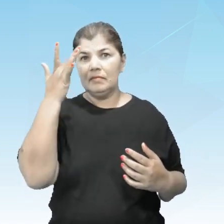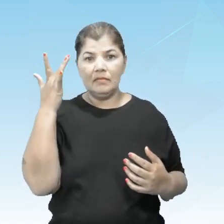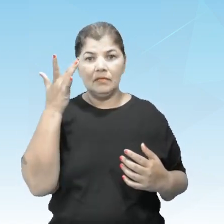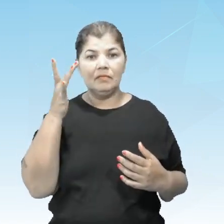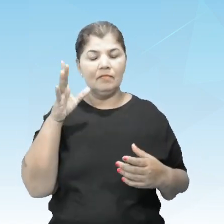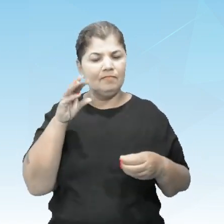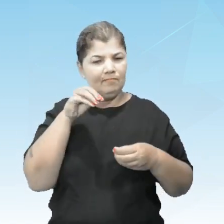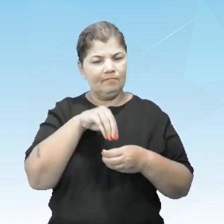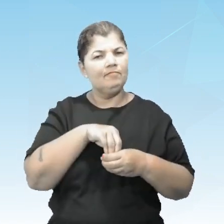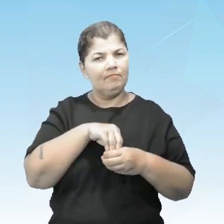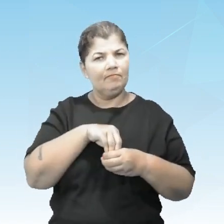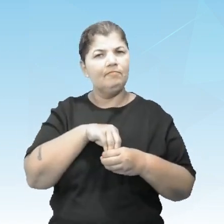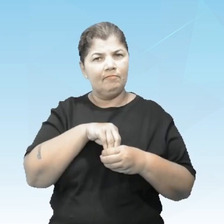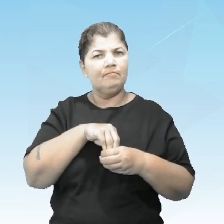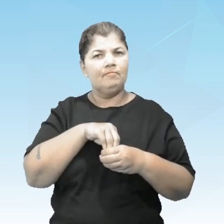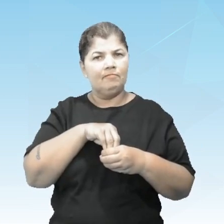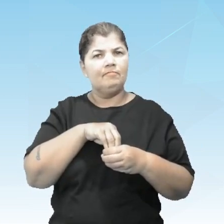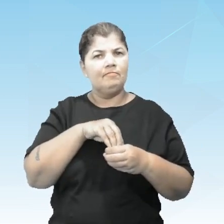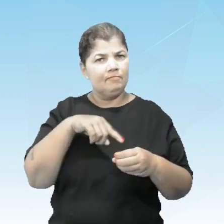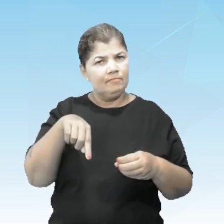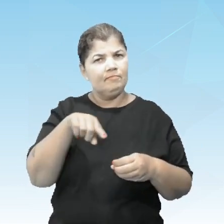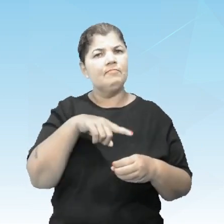concentradas nesses vice-reinos.